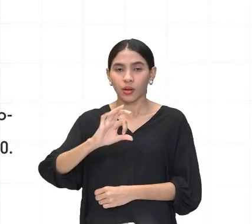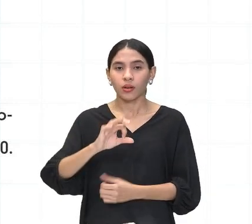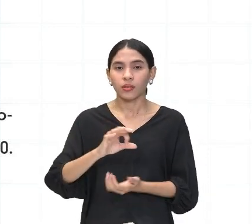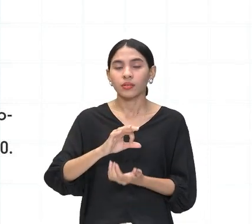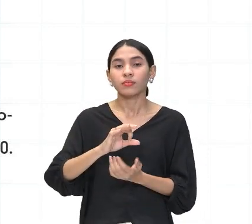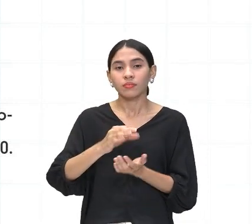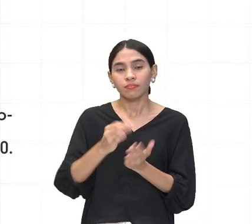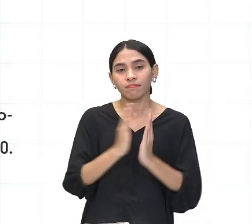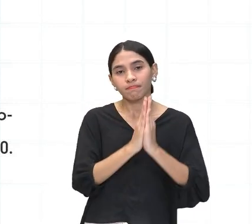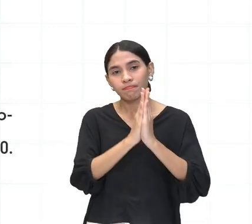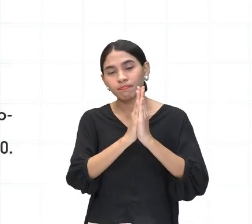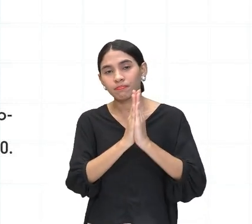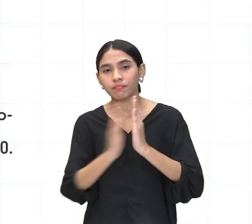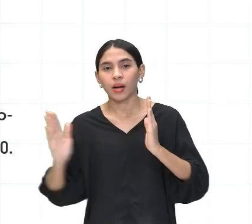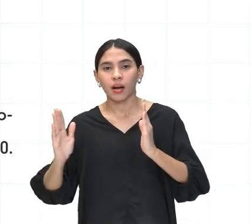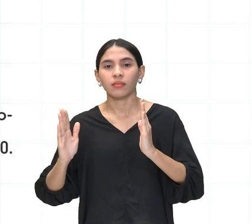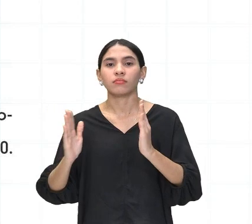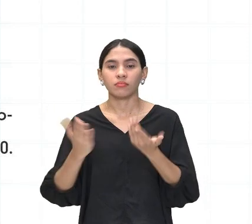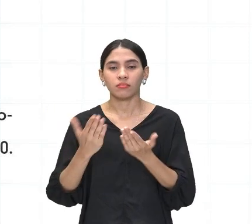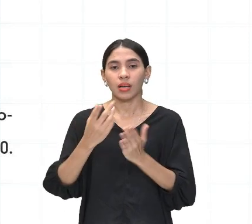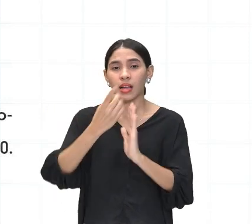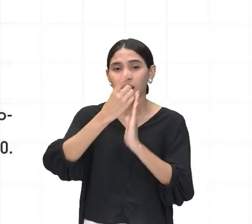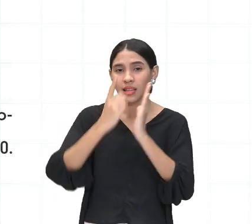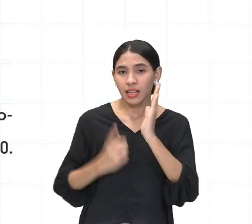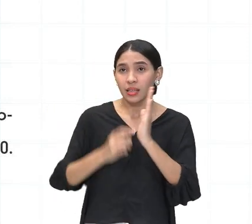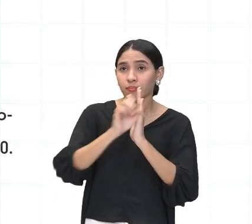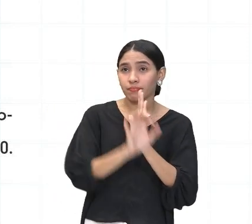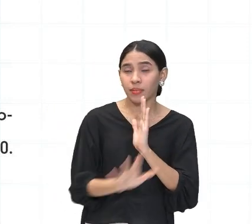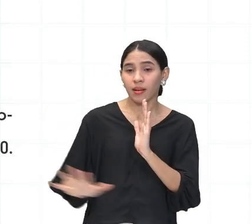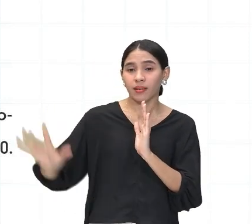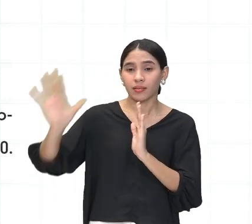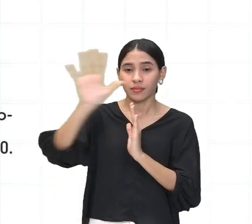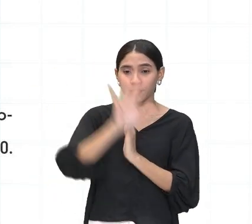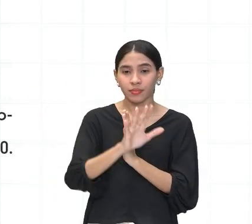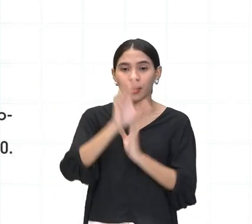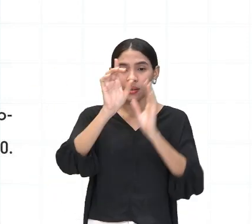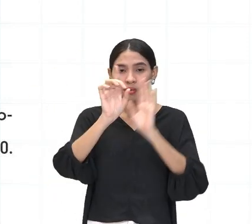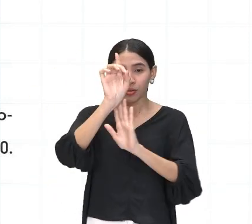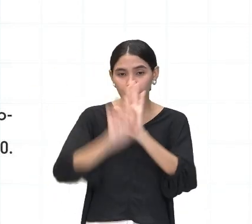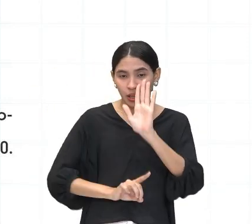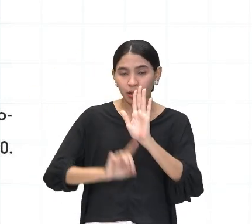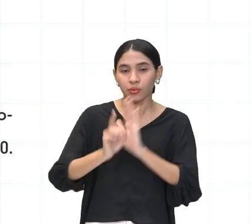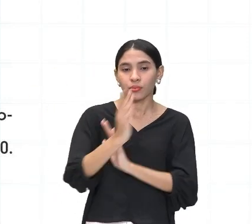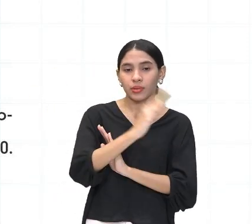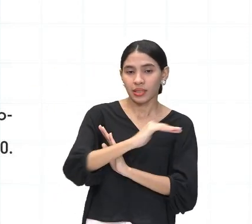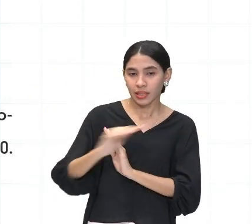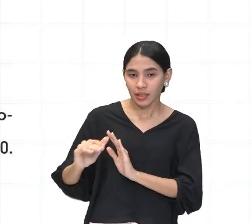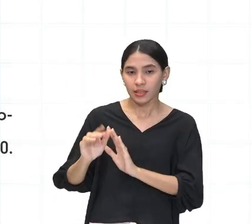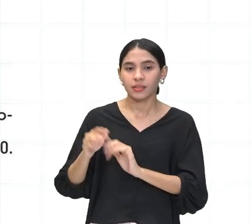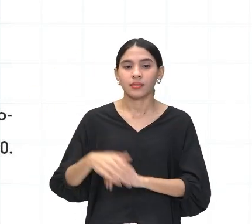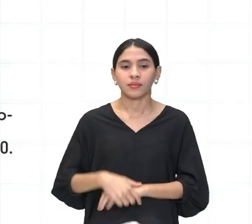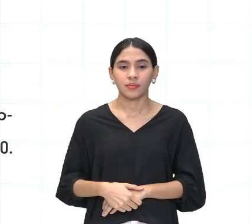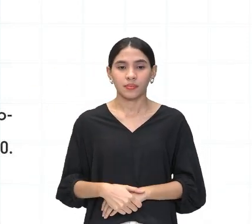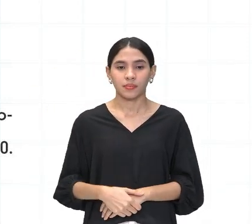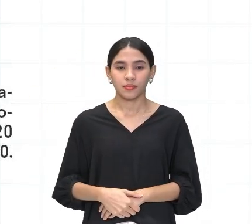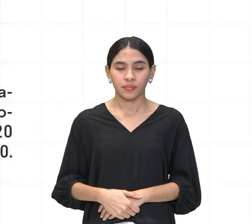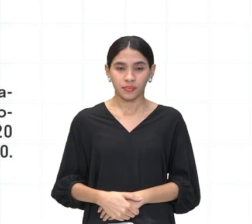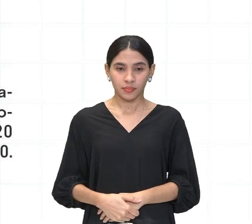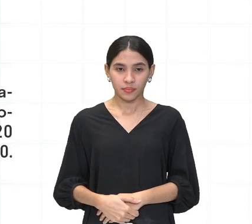desta lei, que é uma declaração universal sobre os direitos da criança, pode passar a